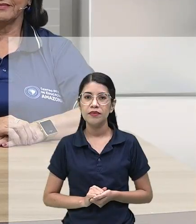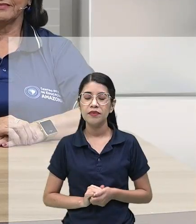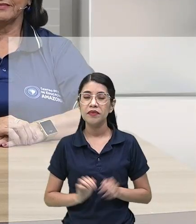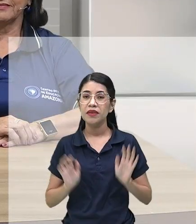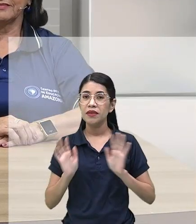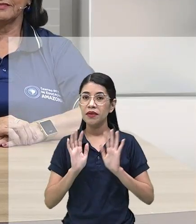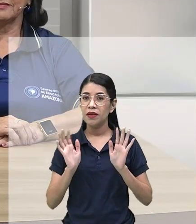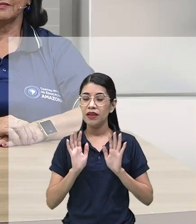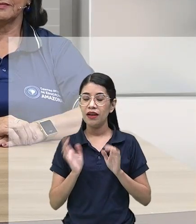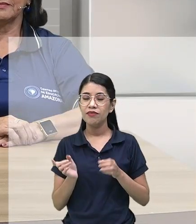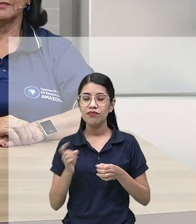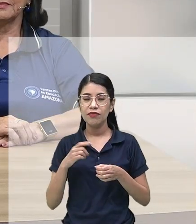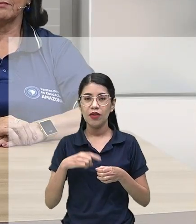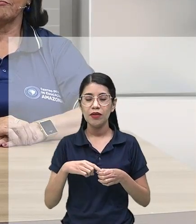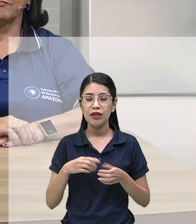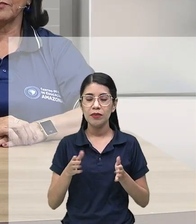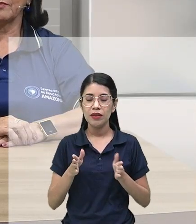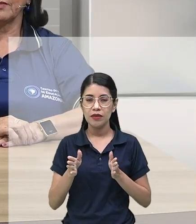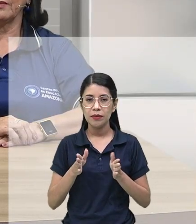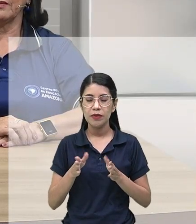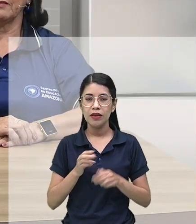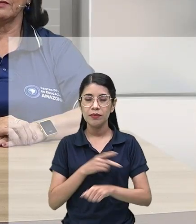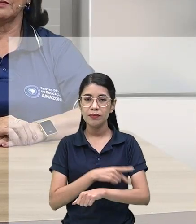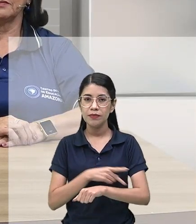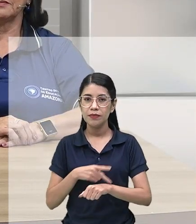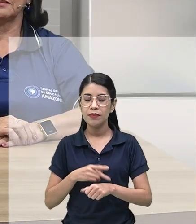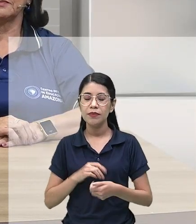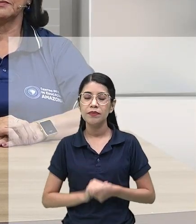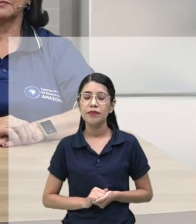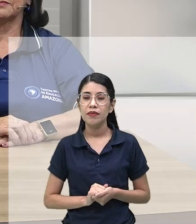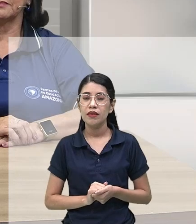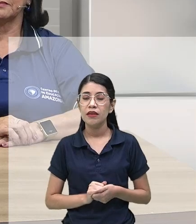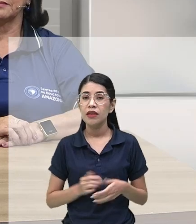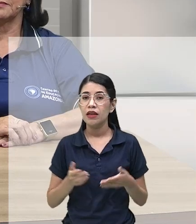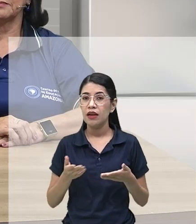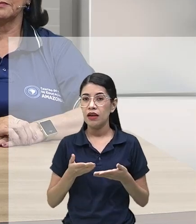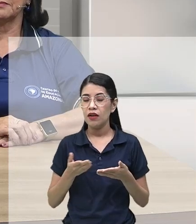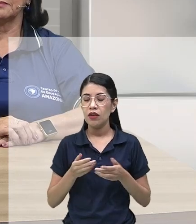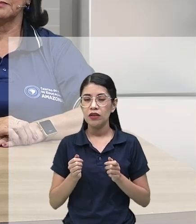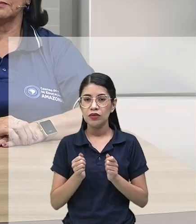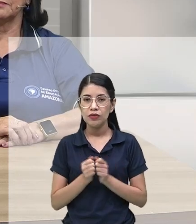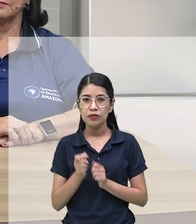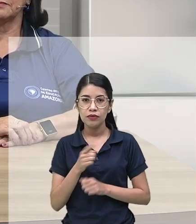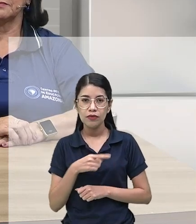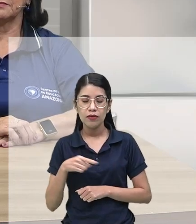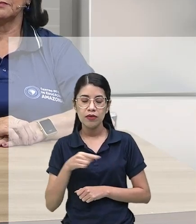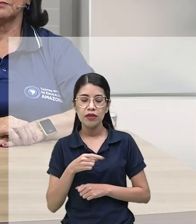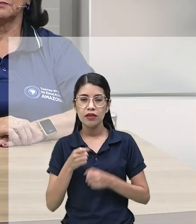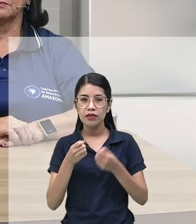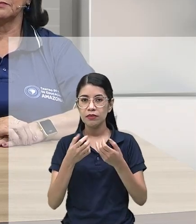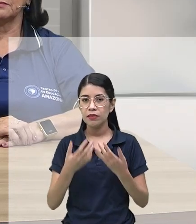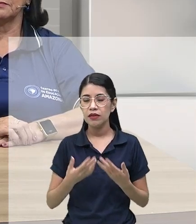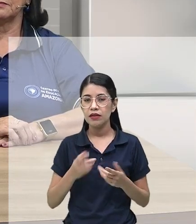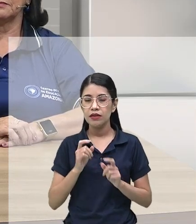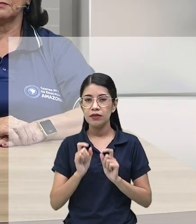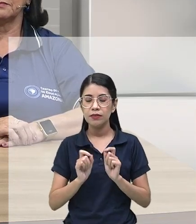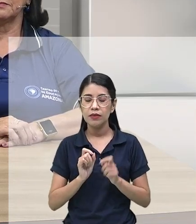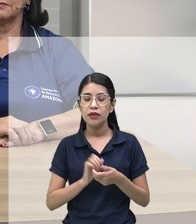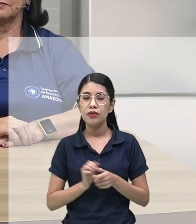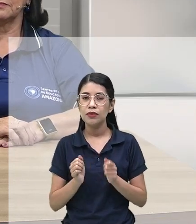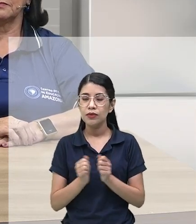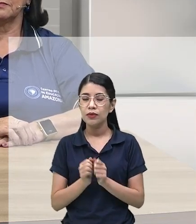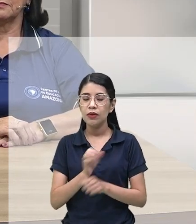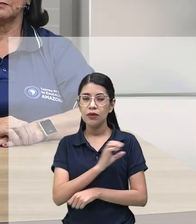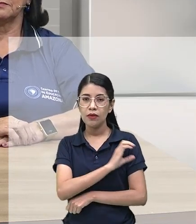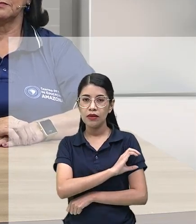Olá, estamos de volta aí após um intervalinho. Agora estaremos trabalhando um pouquinho mais aí com a nossa